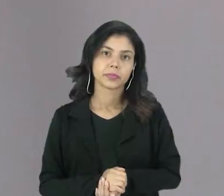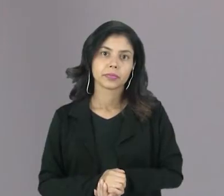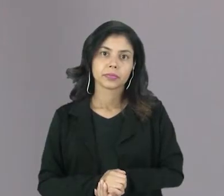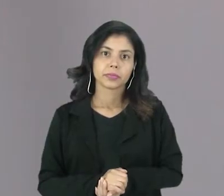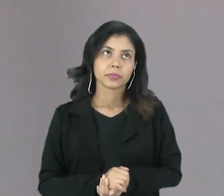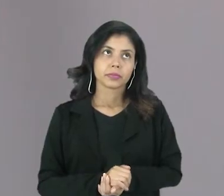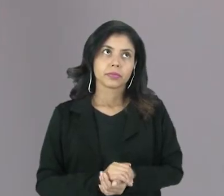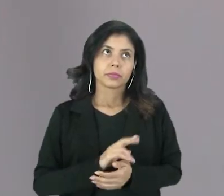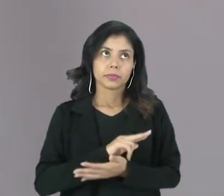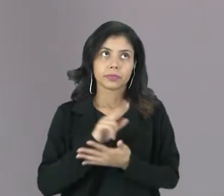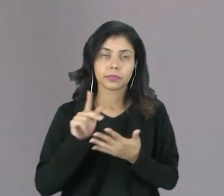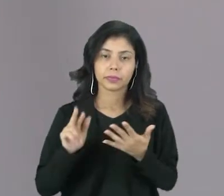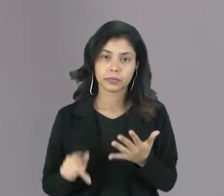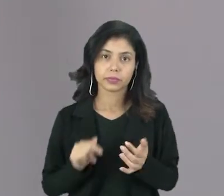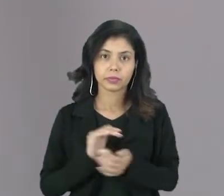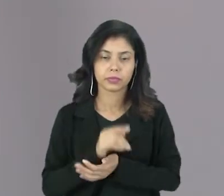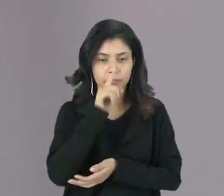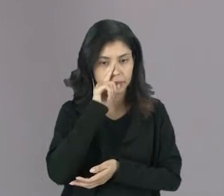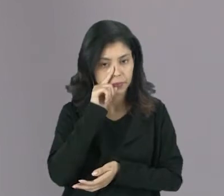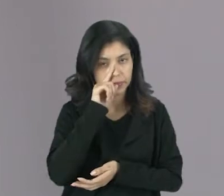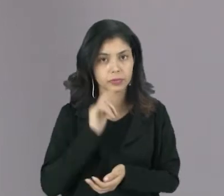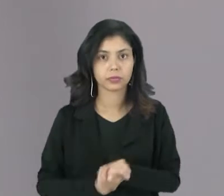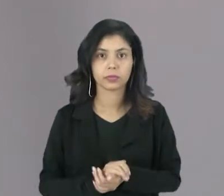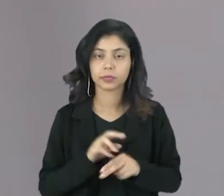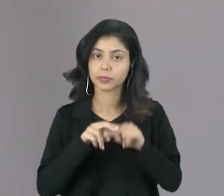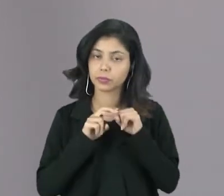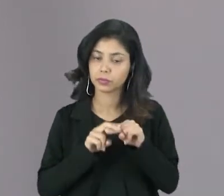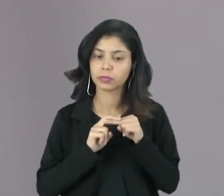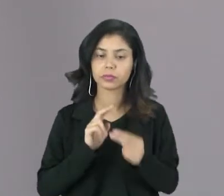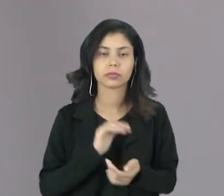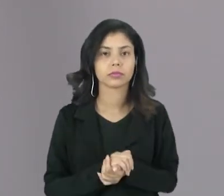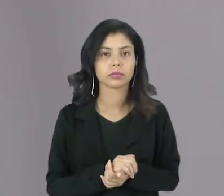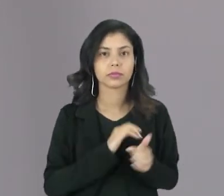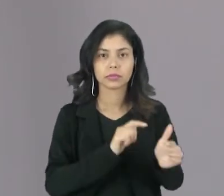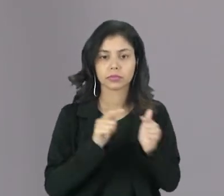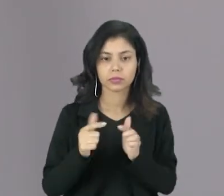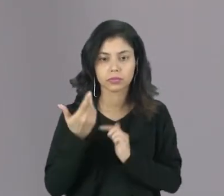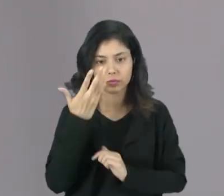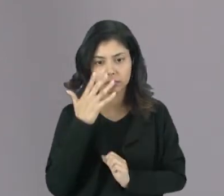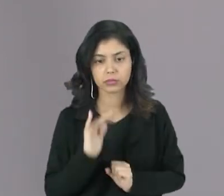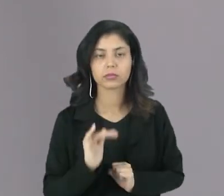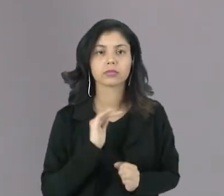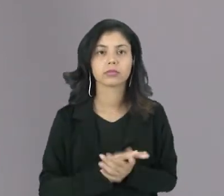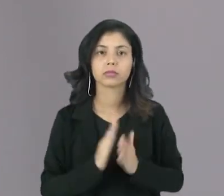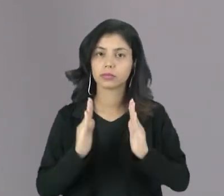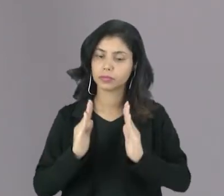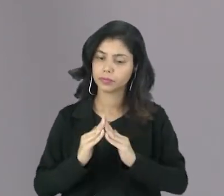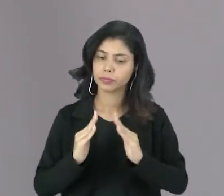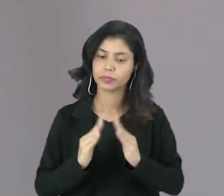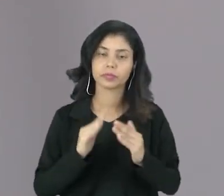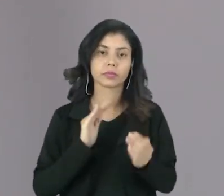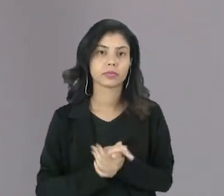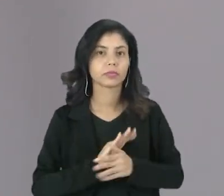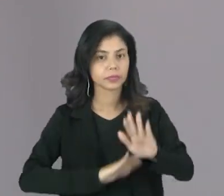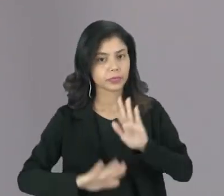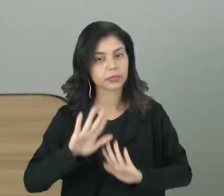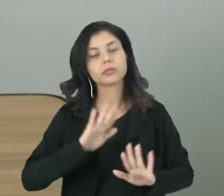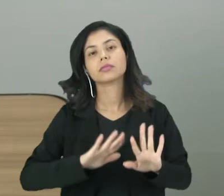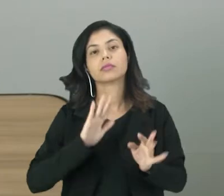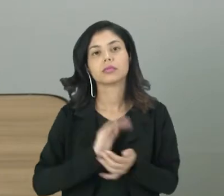estão sujeitas a vários perigos então por isso é que o lugar de criança é em casa aos